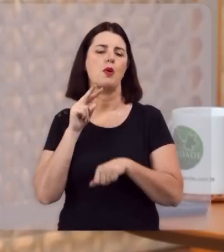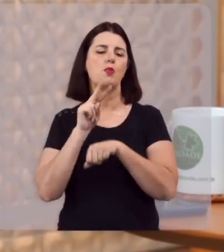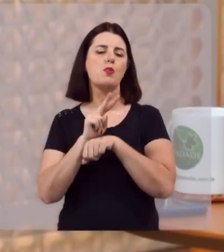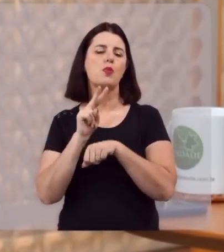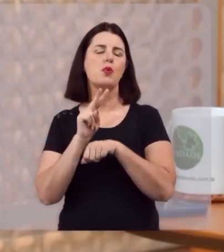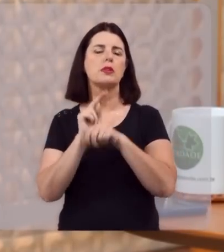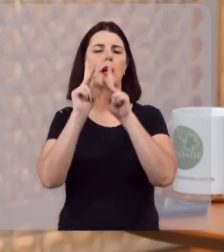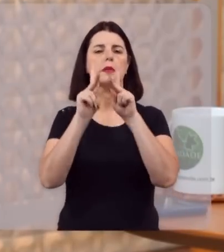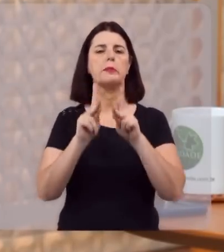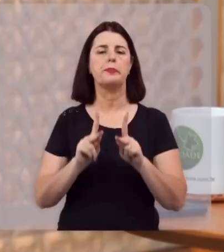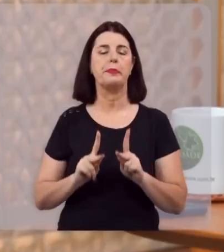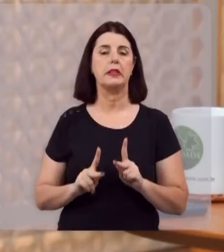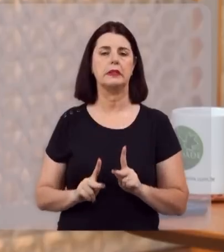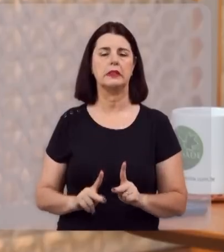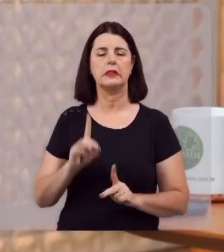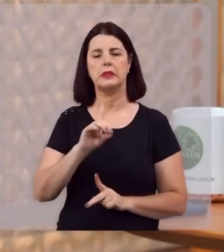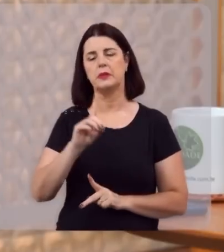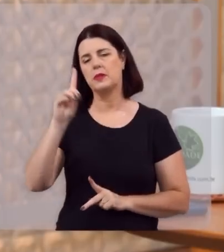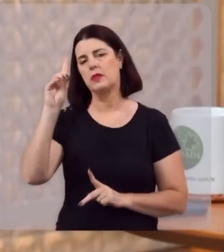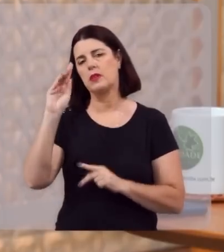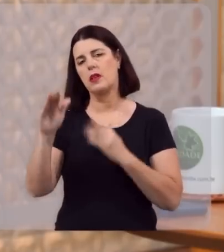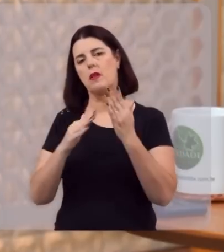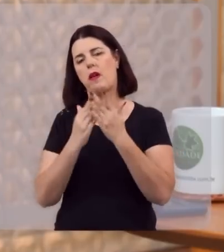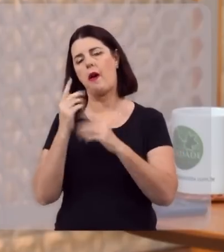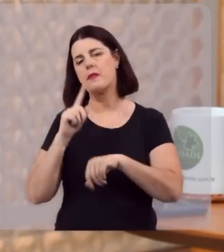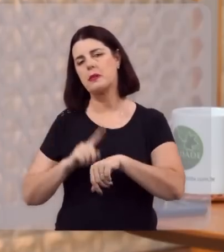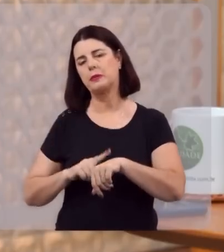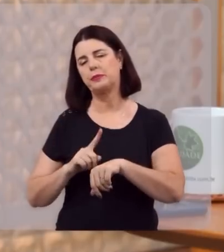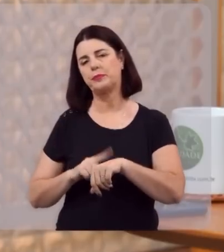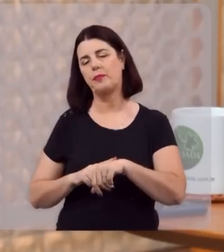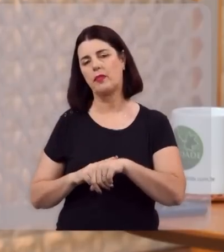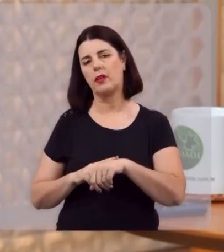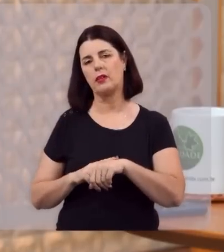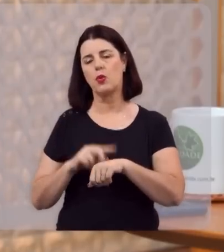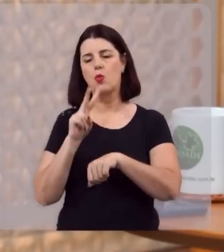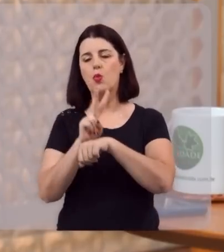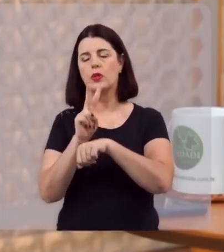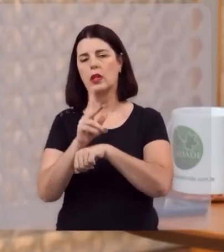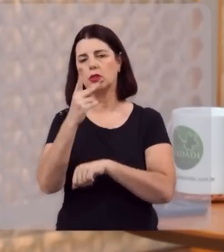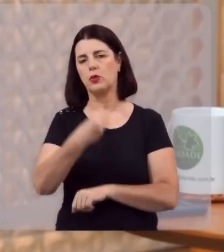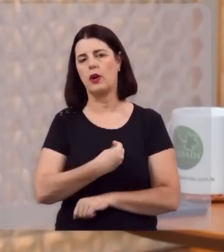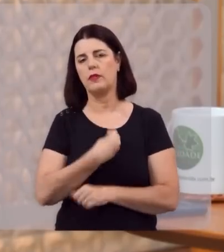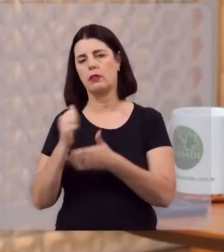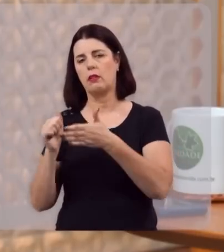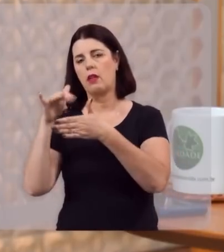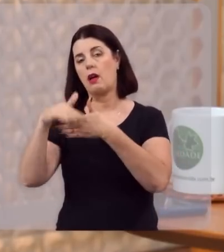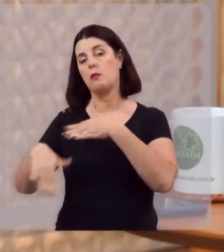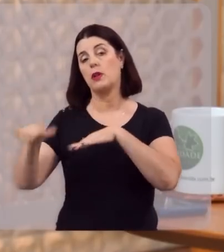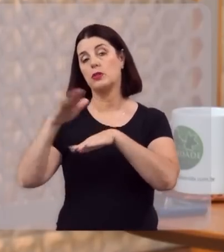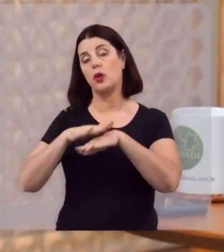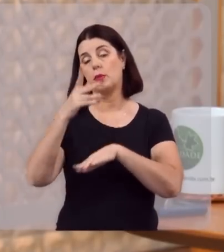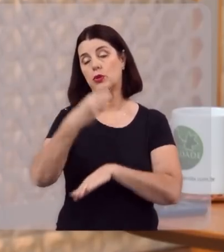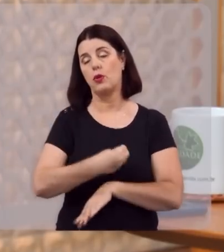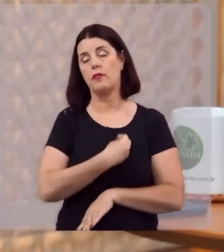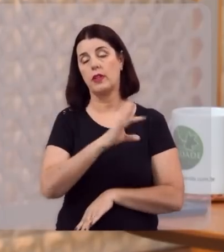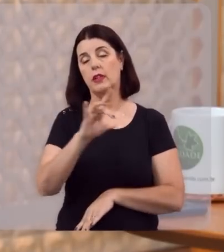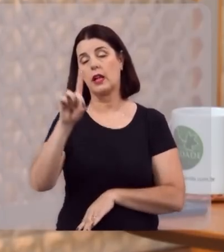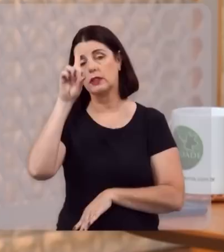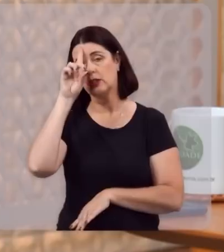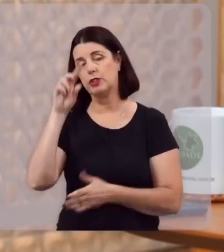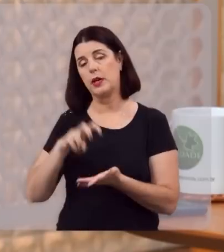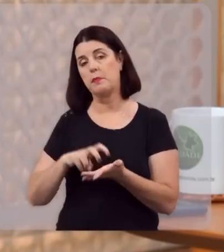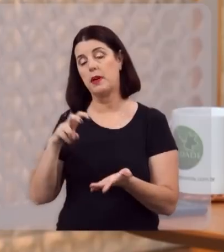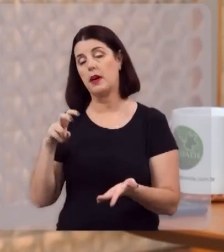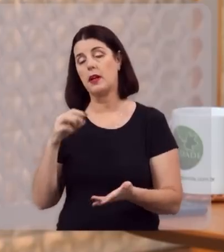perceber o cuidado e a presença de Deus em todo tempo cuidando de você derramando sobre você